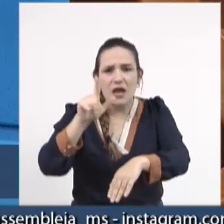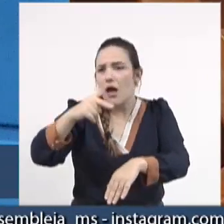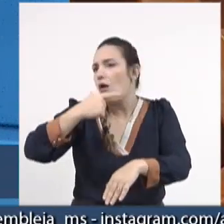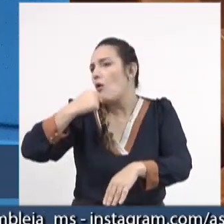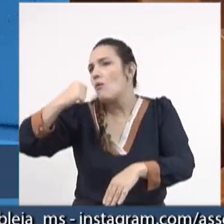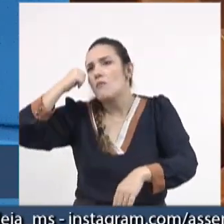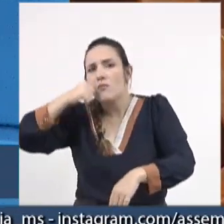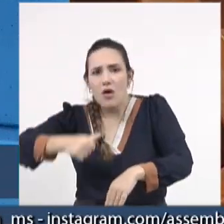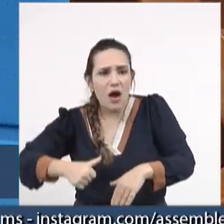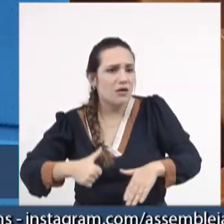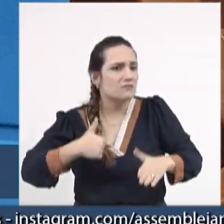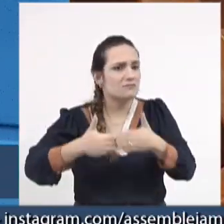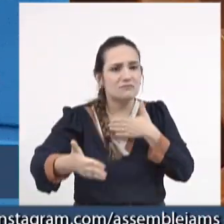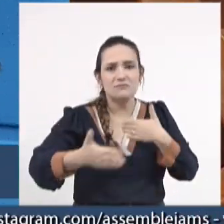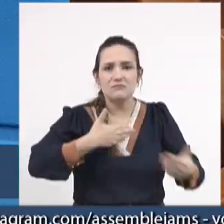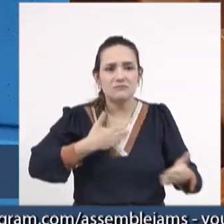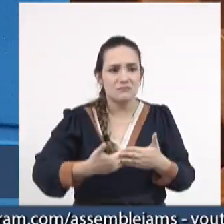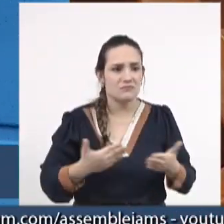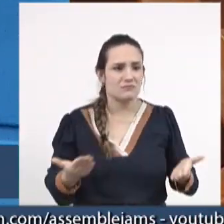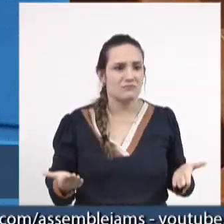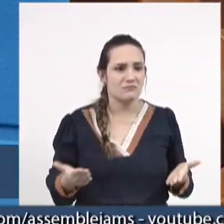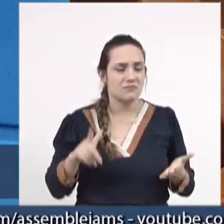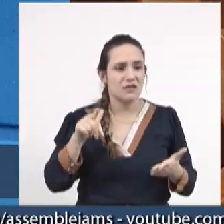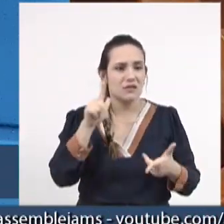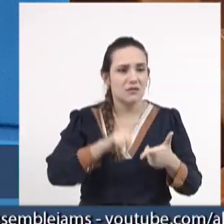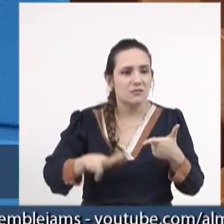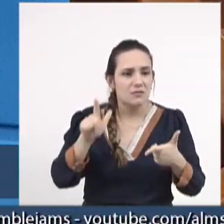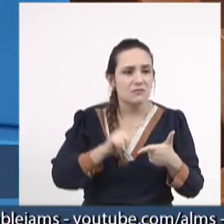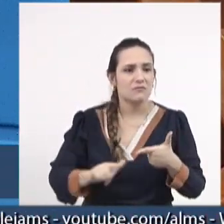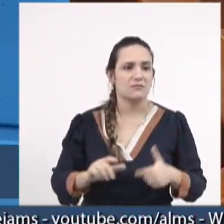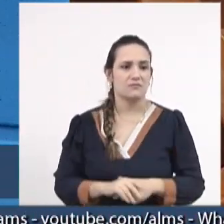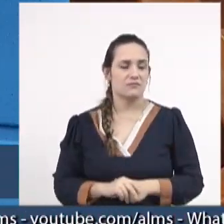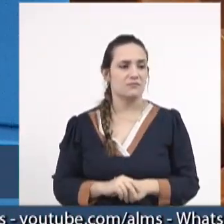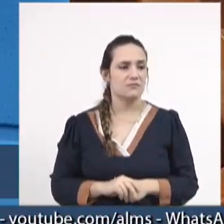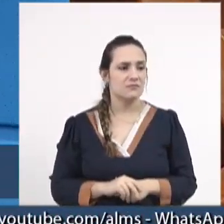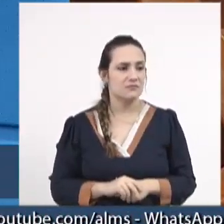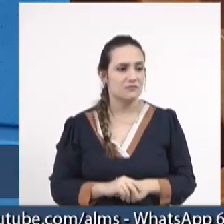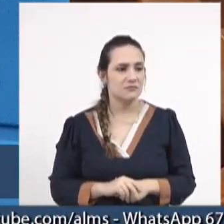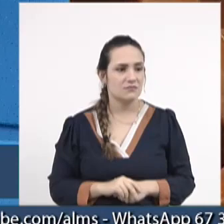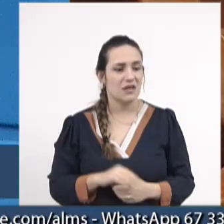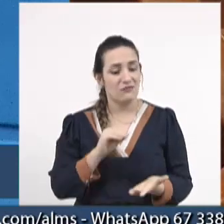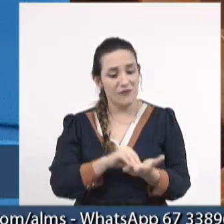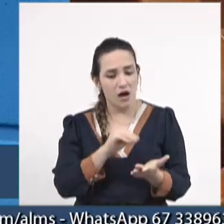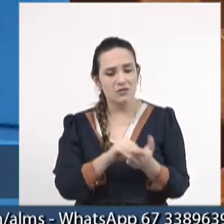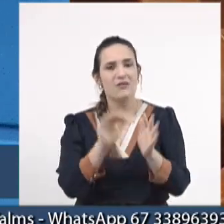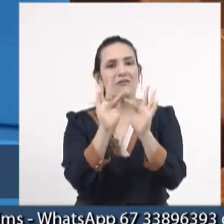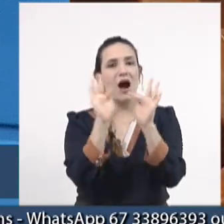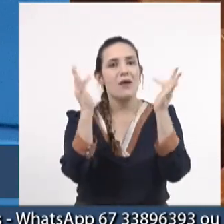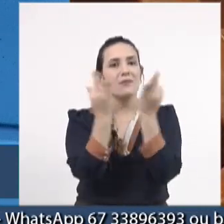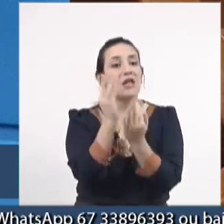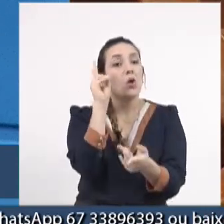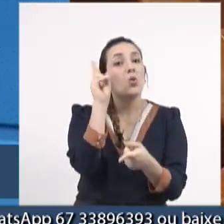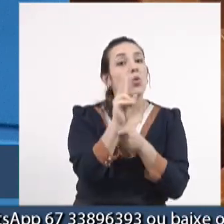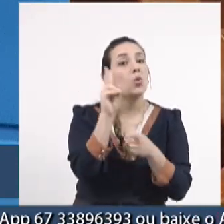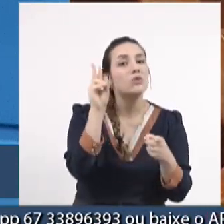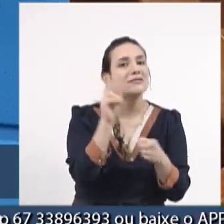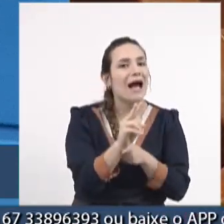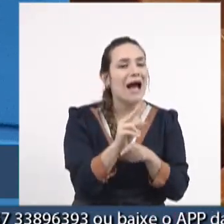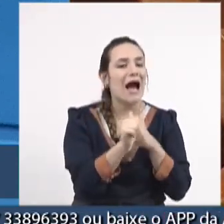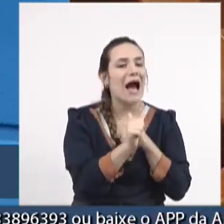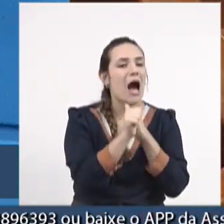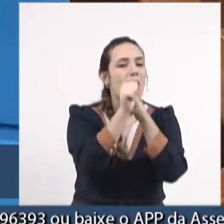opção sexual dessa pessoa. Então, é isso que está acontecendo. Falta família. E nós temos